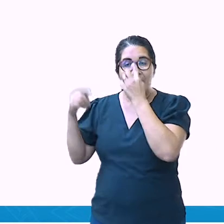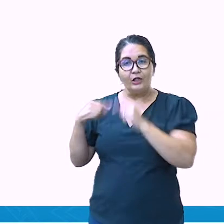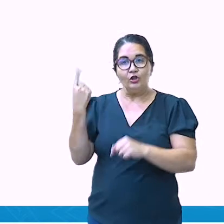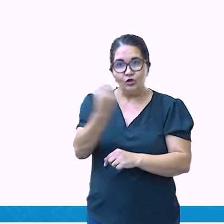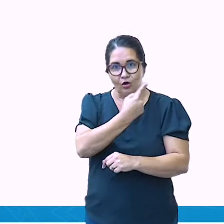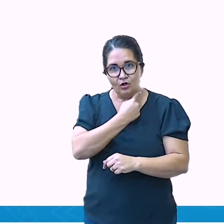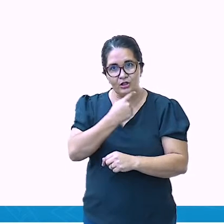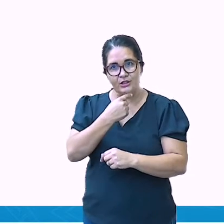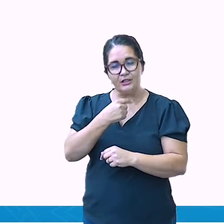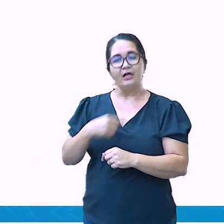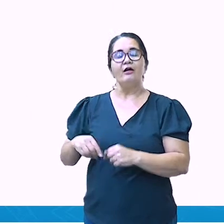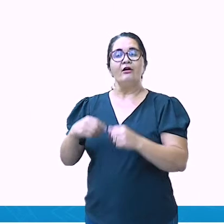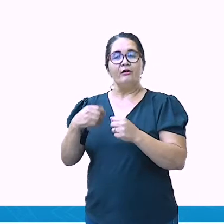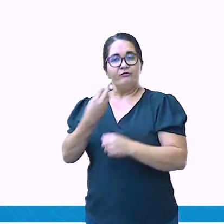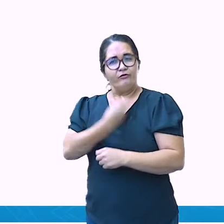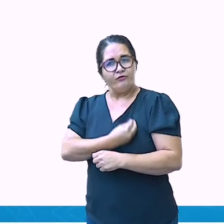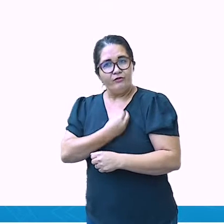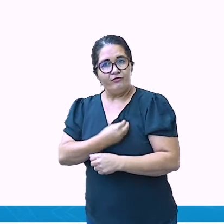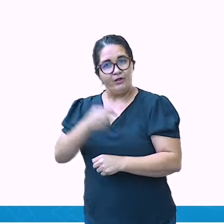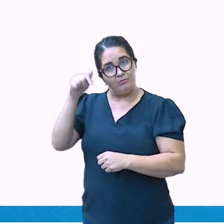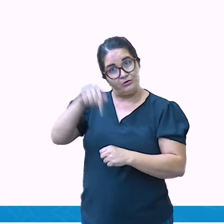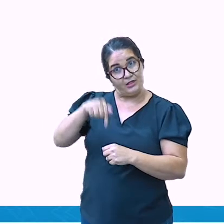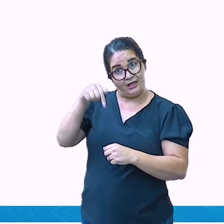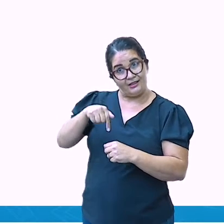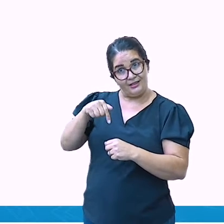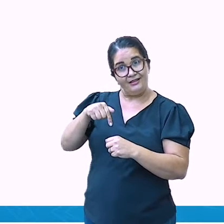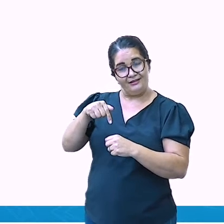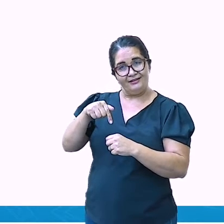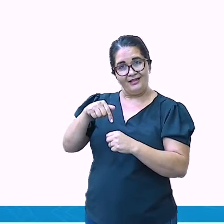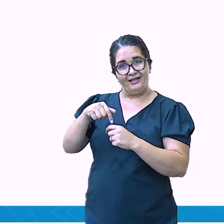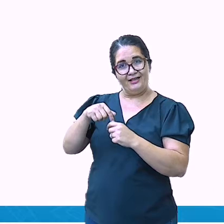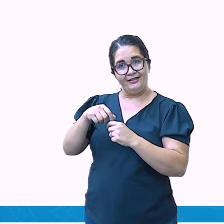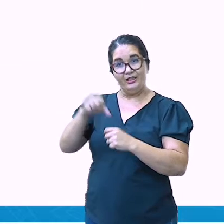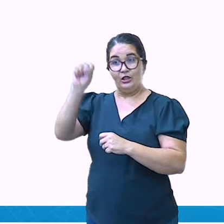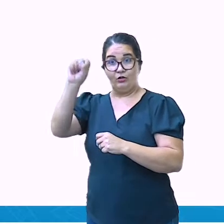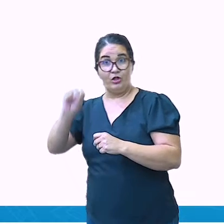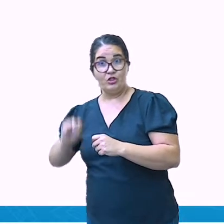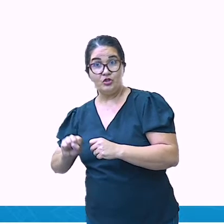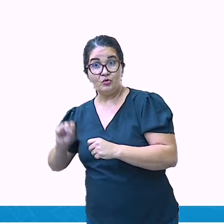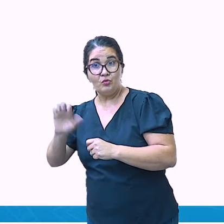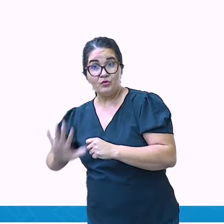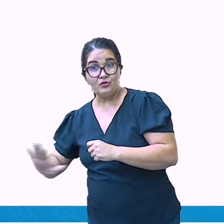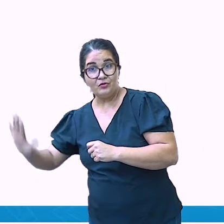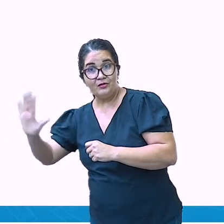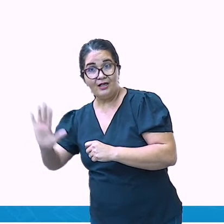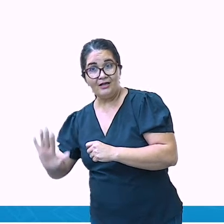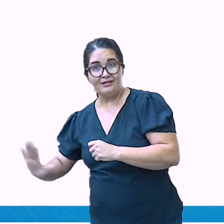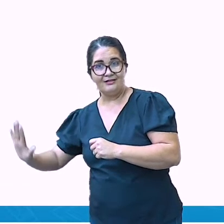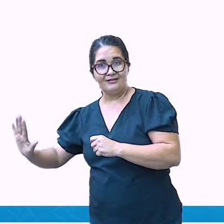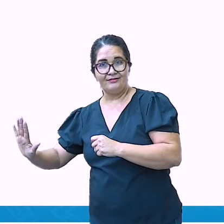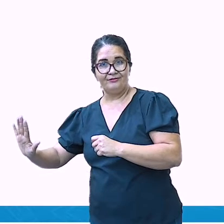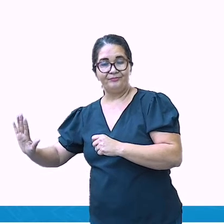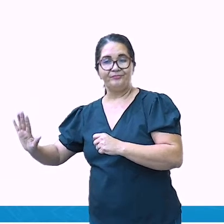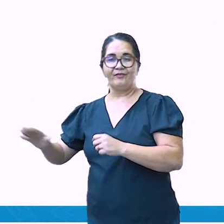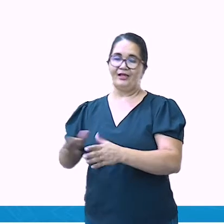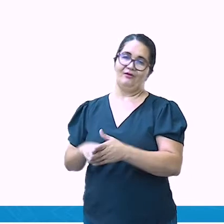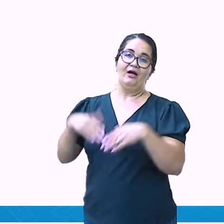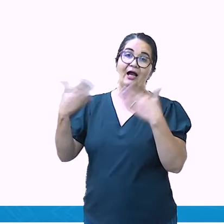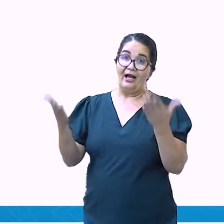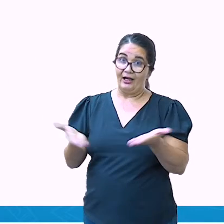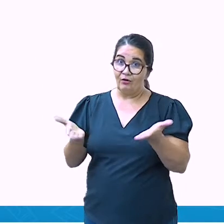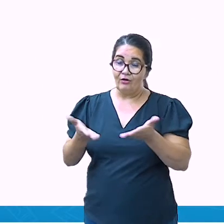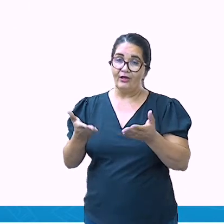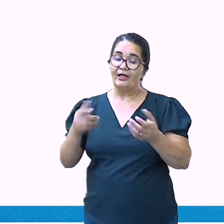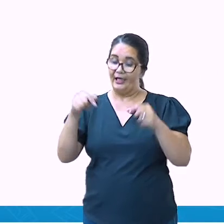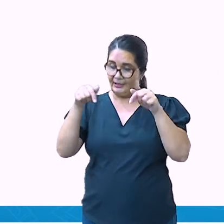no estado de Minas Gerais e na cidade de Governador Valadares? Então, no município de Governador